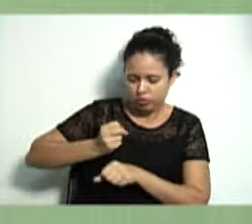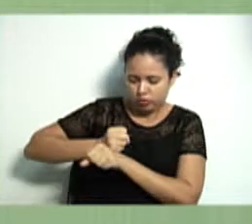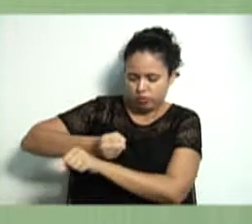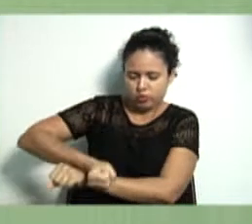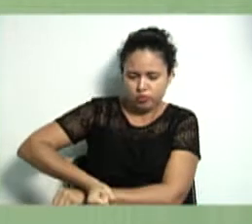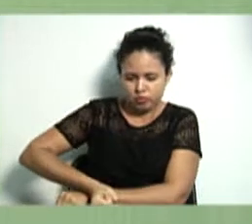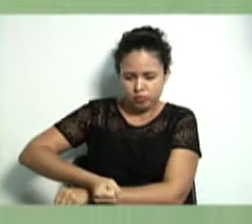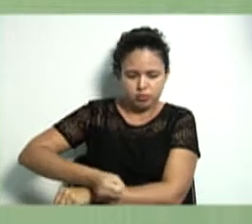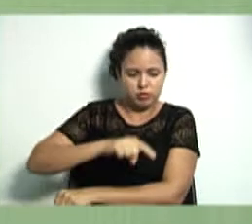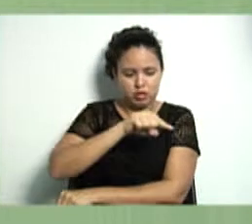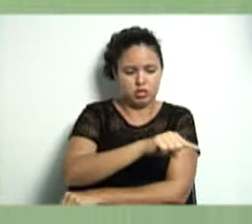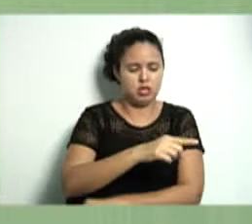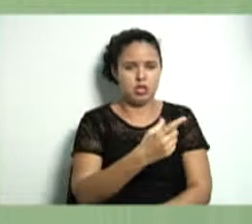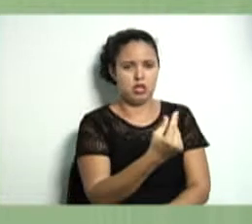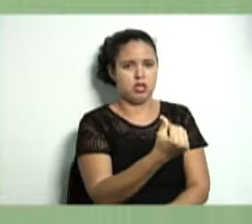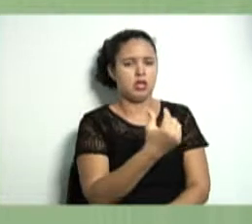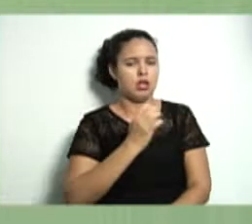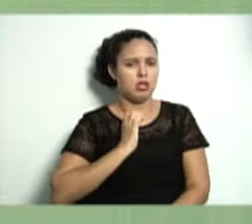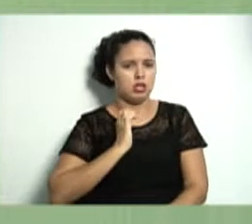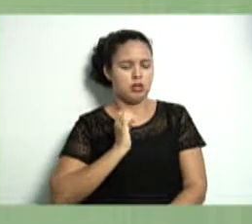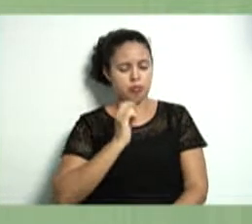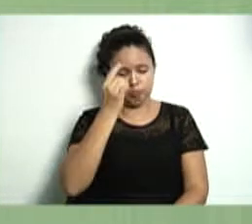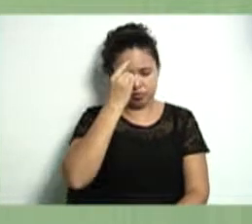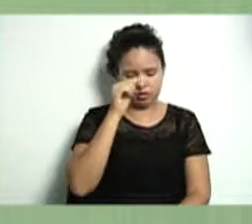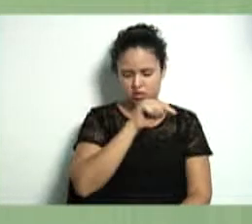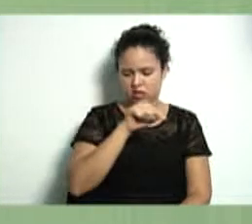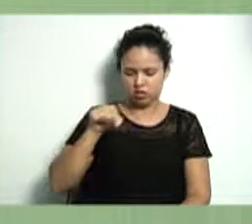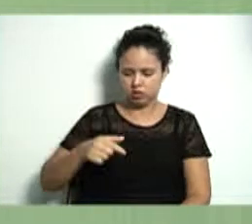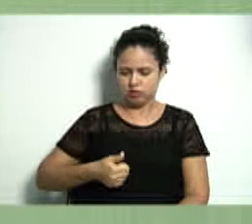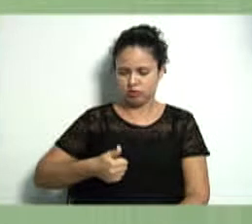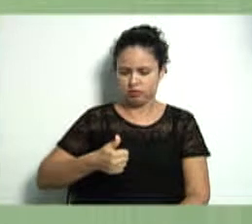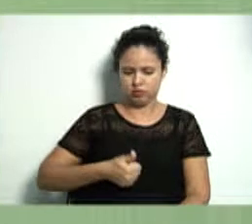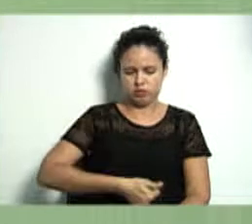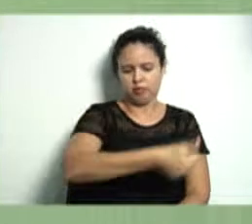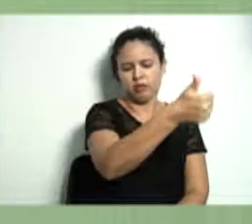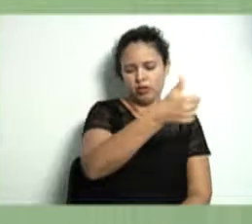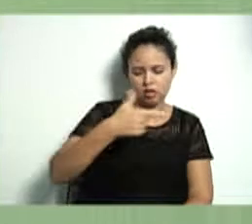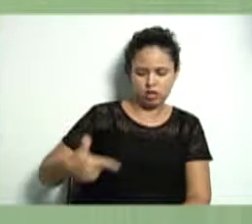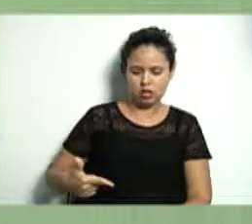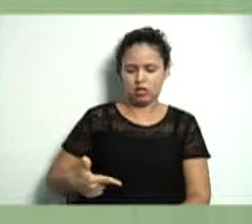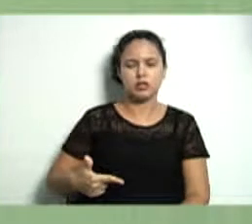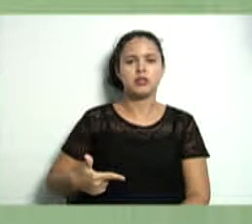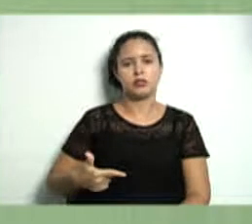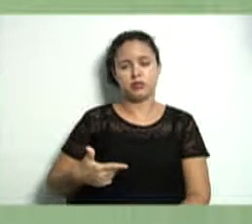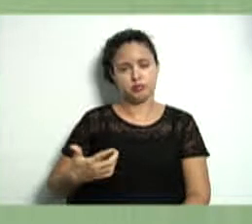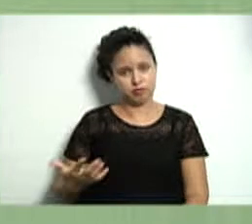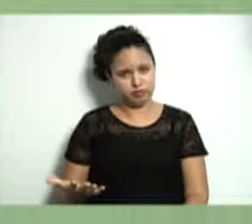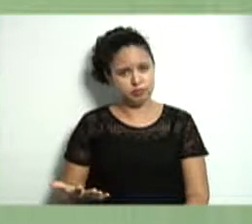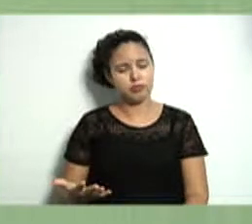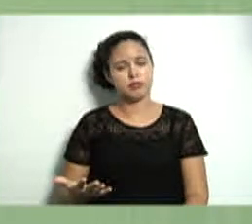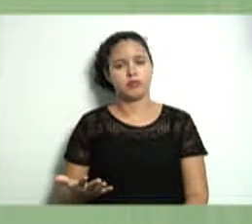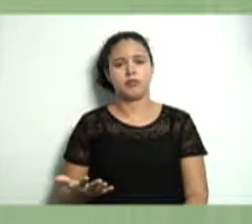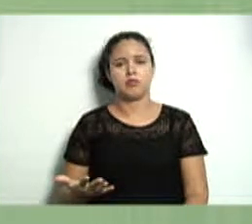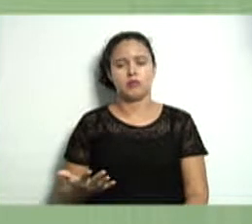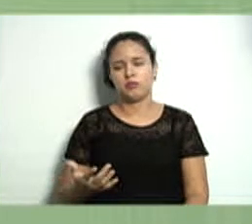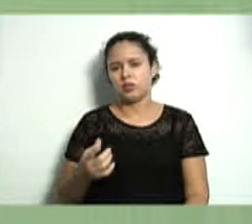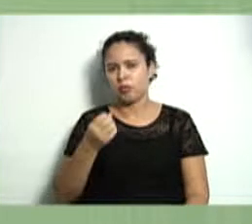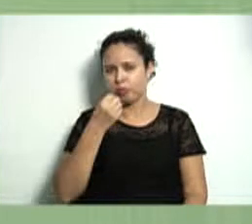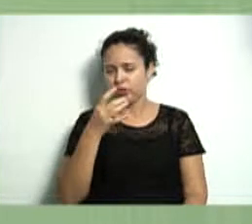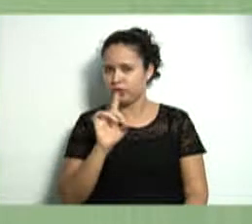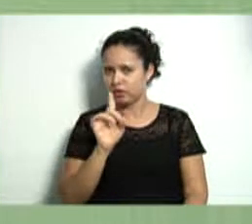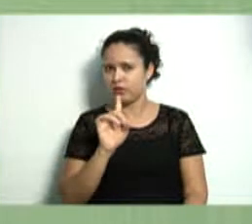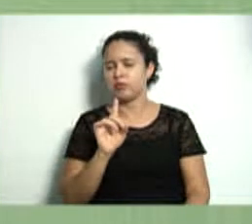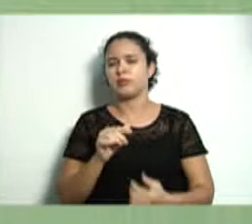mais baixas da sociedade, ou seja, os escravos. Então, gente, nesse modo de produção,